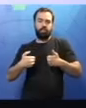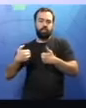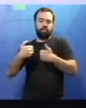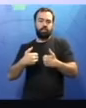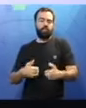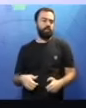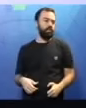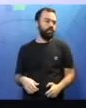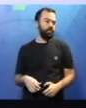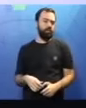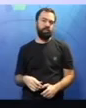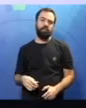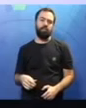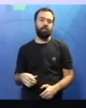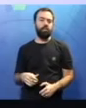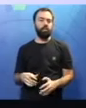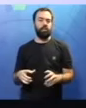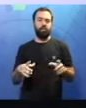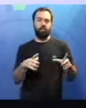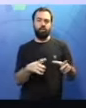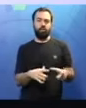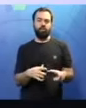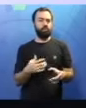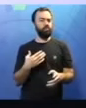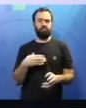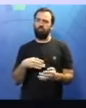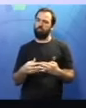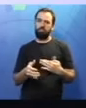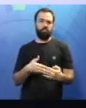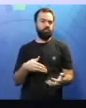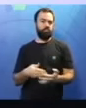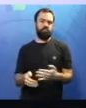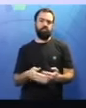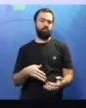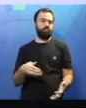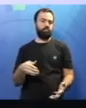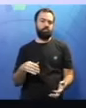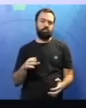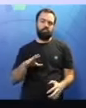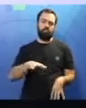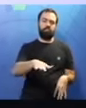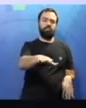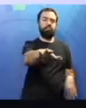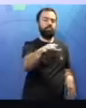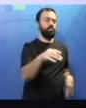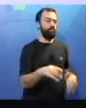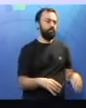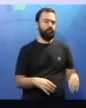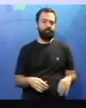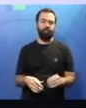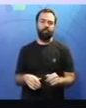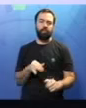se propagar e elas podem se propagar no vácuo. Um exemplo de ondas